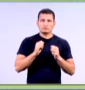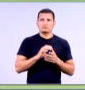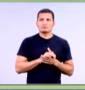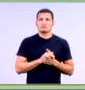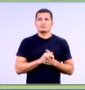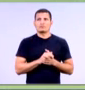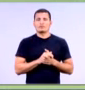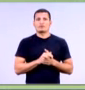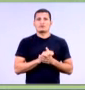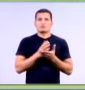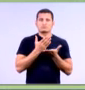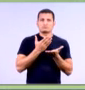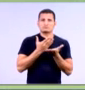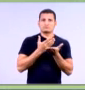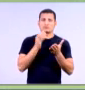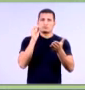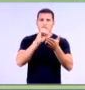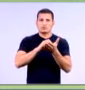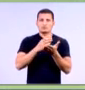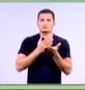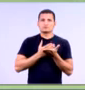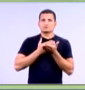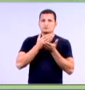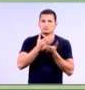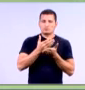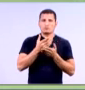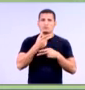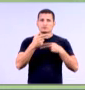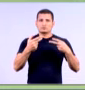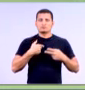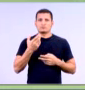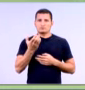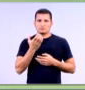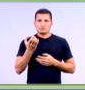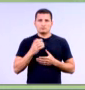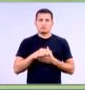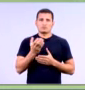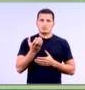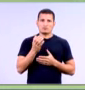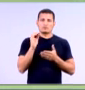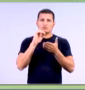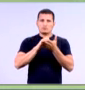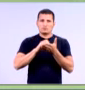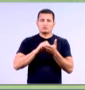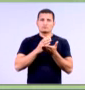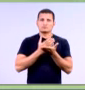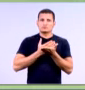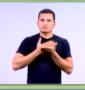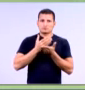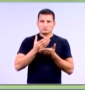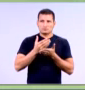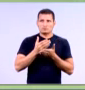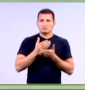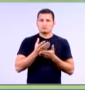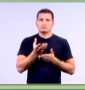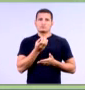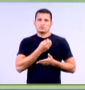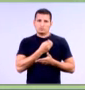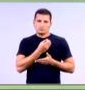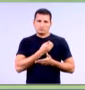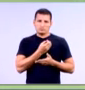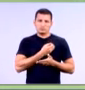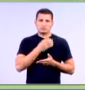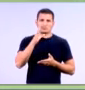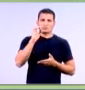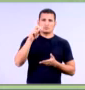definindo o estado inicial de um objeto que eu quero. Eu quero criar um construtor, eu quero definir o estado inicial passando o número da minha